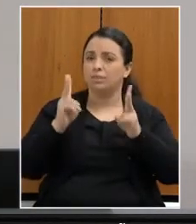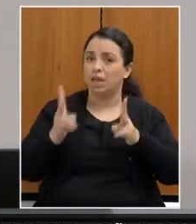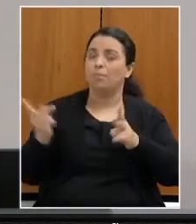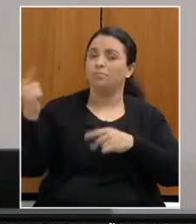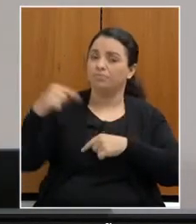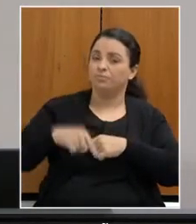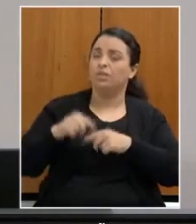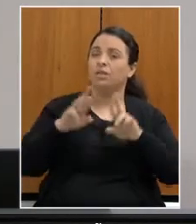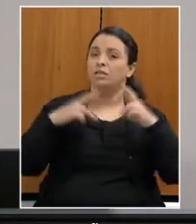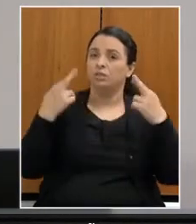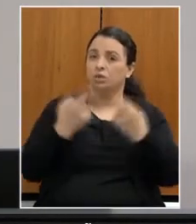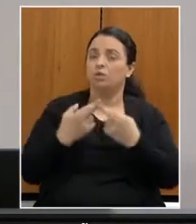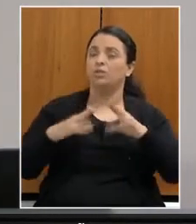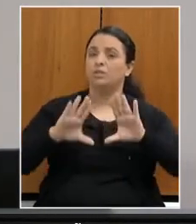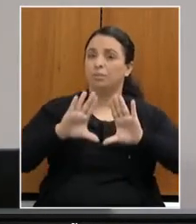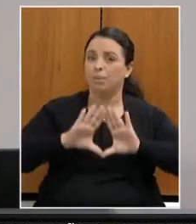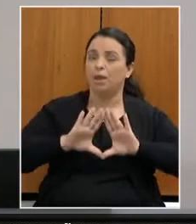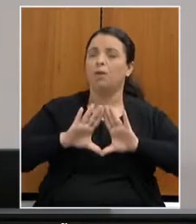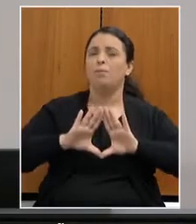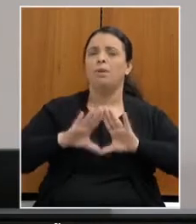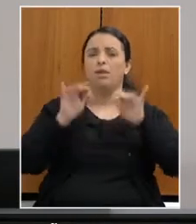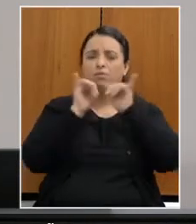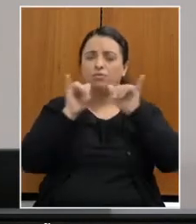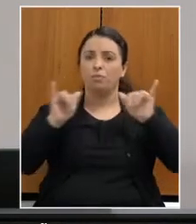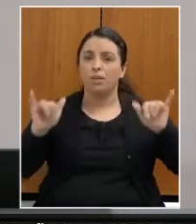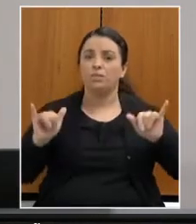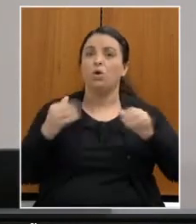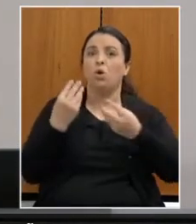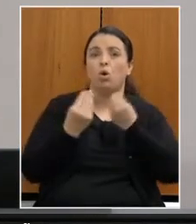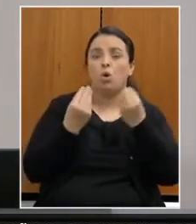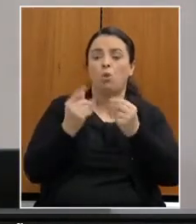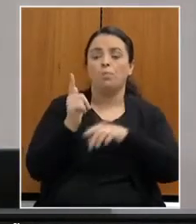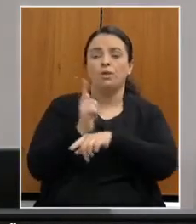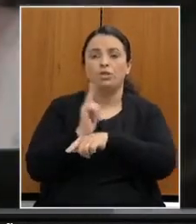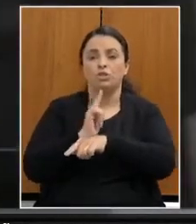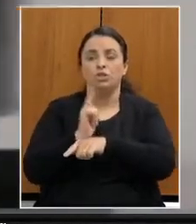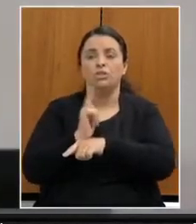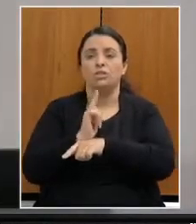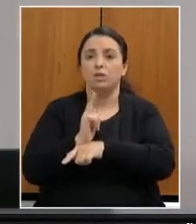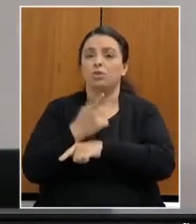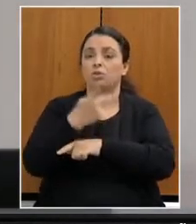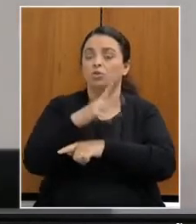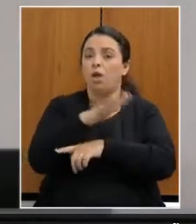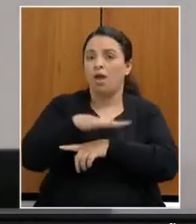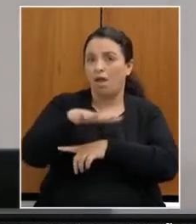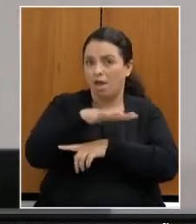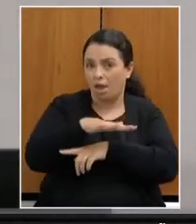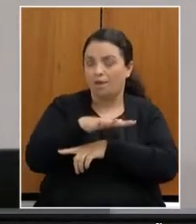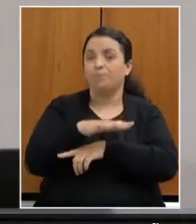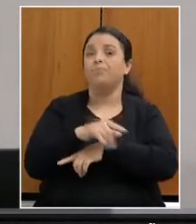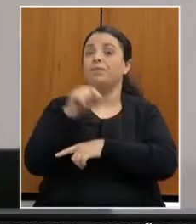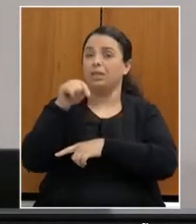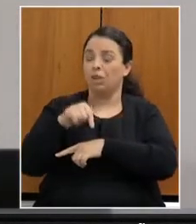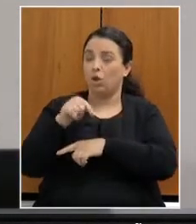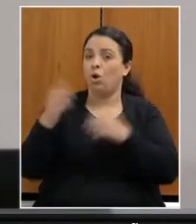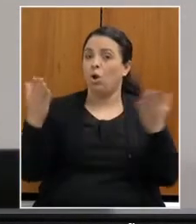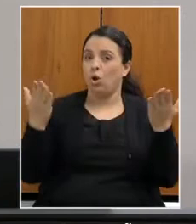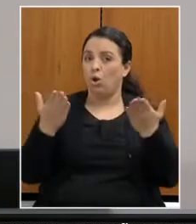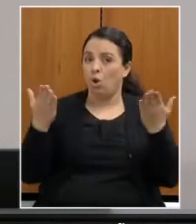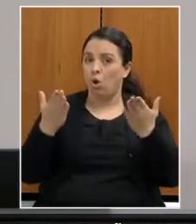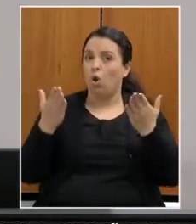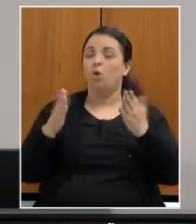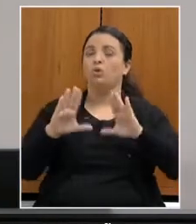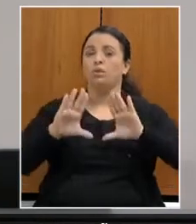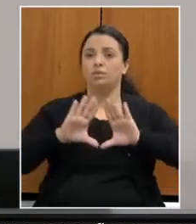Assembleia para prestar informações sobre a gestão de suas respectivas áreas. Nesta edição do Assembleia